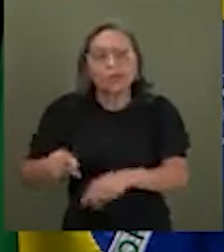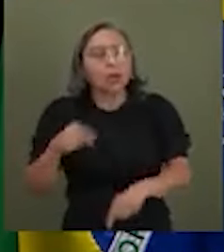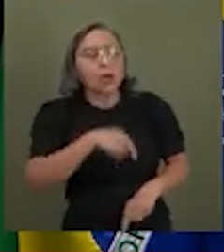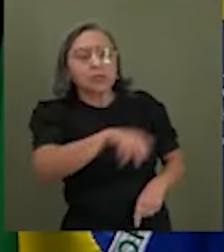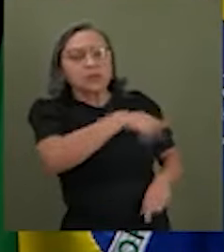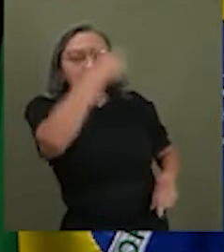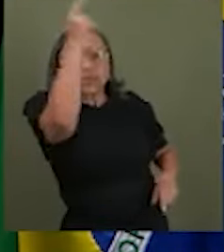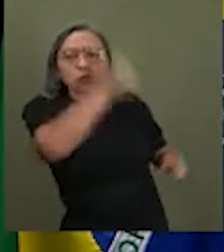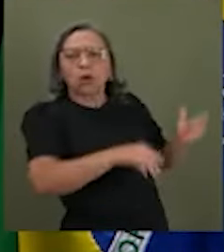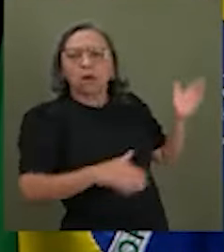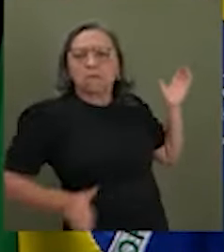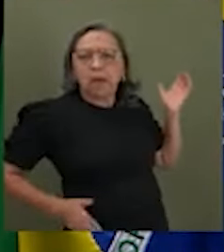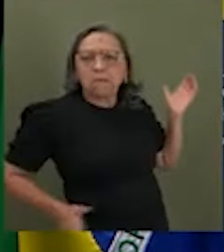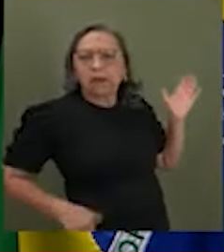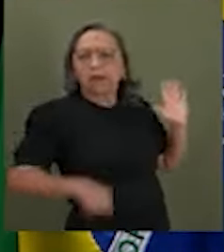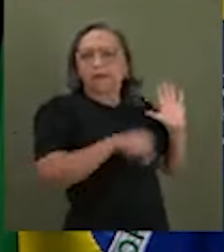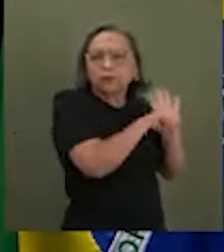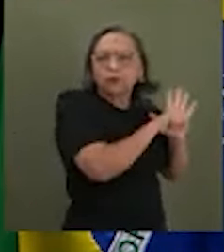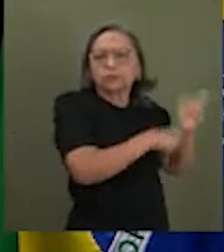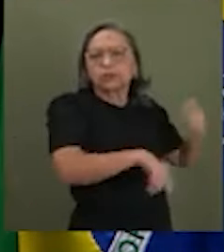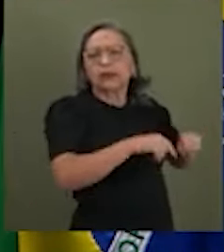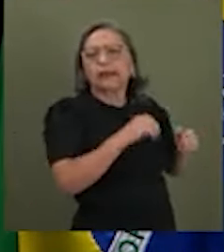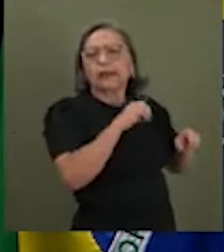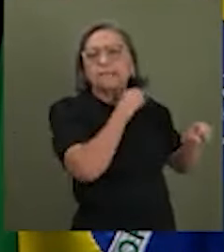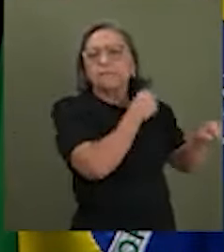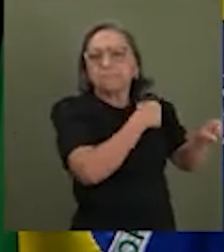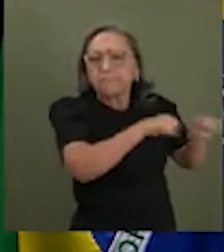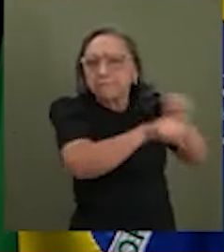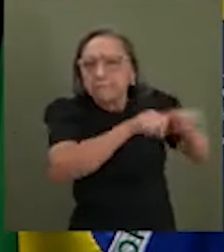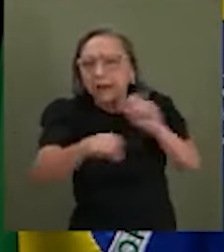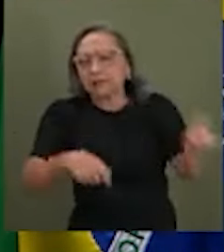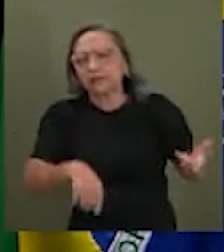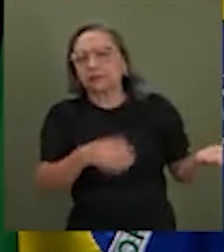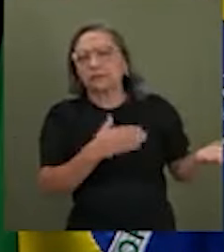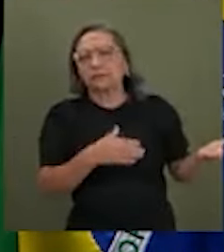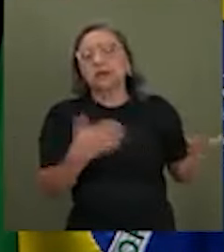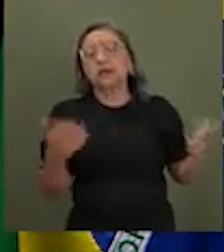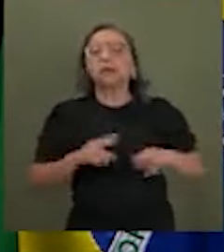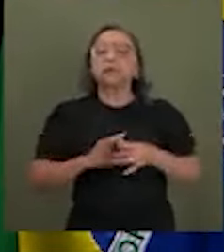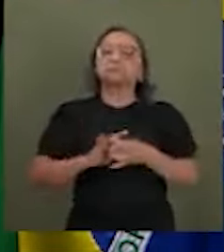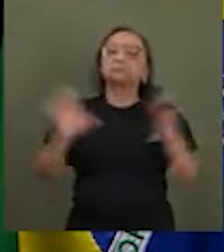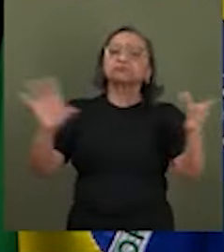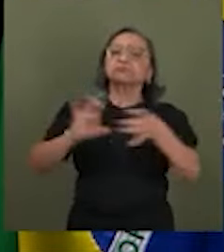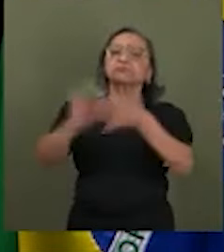vagabundos, criminosos, assassinos